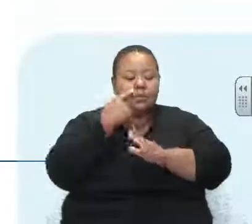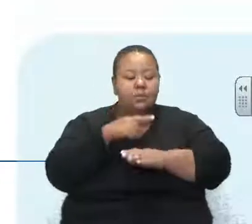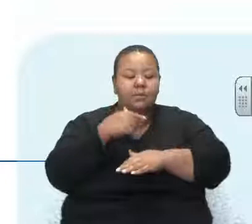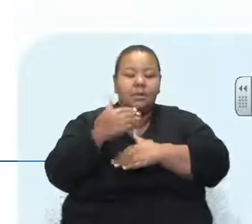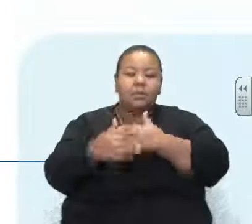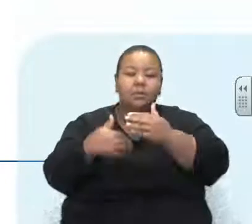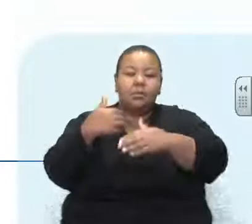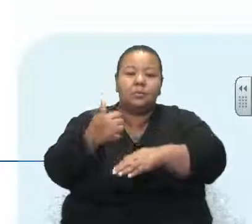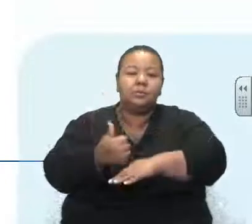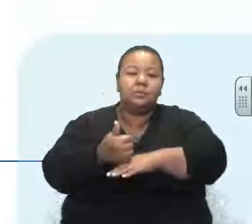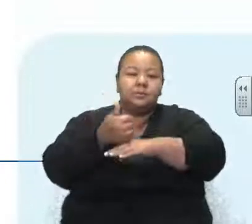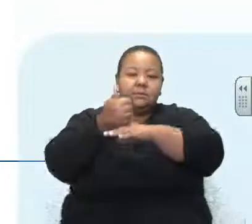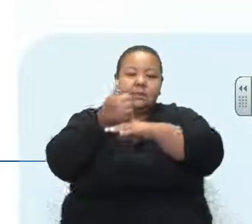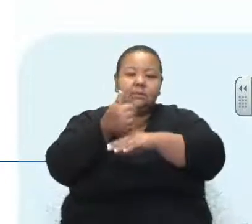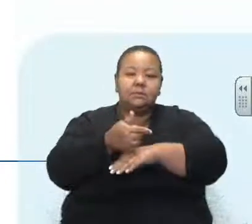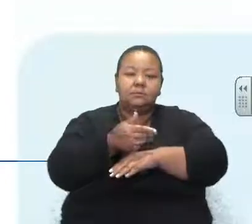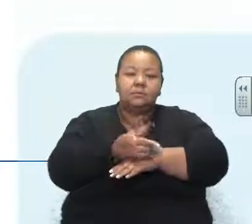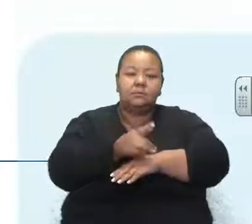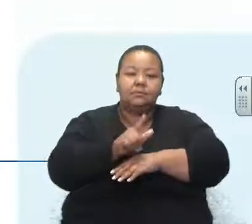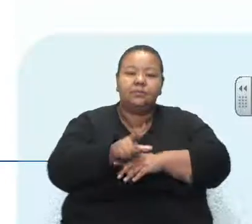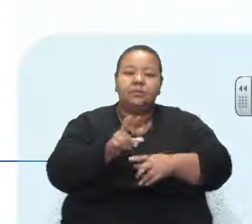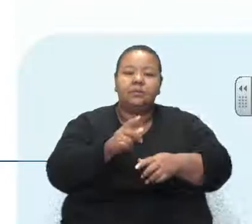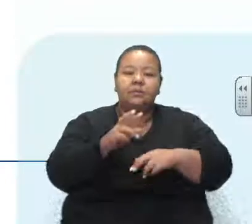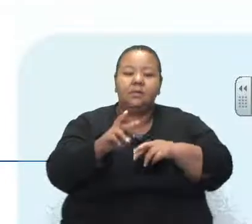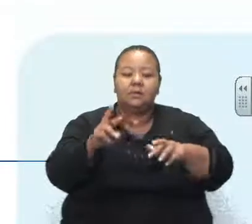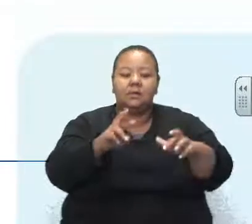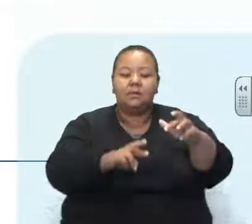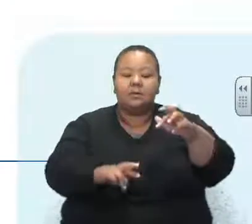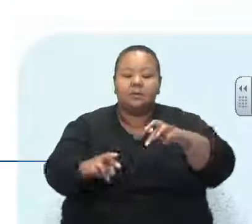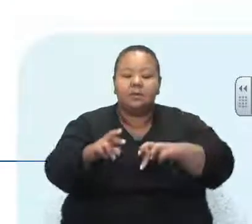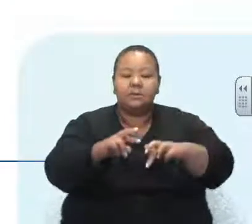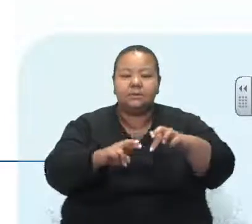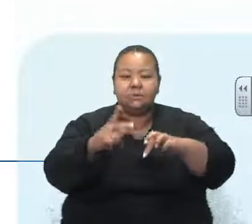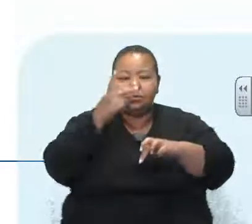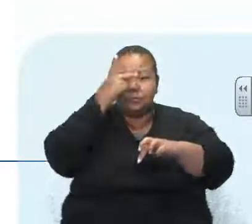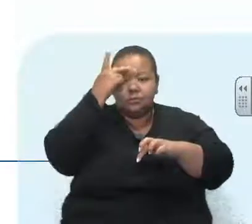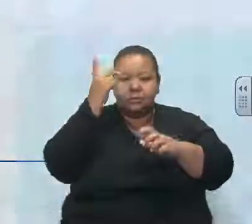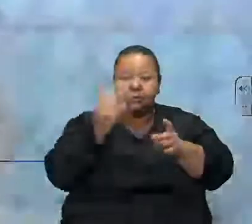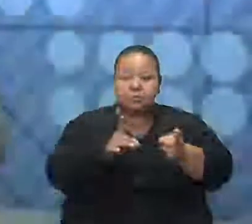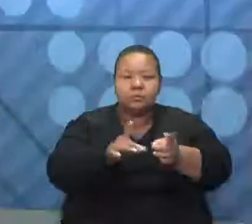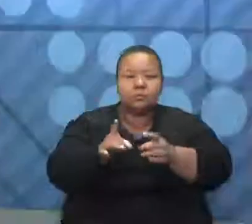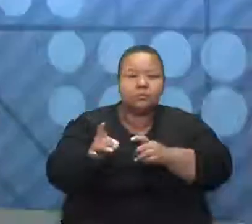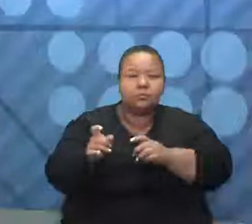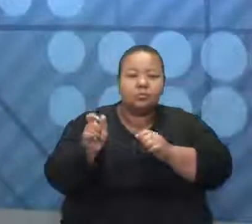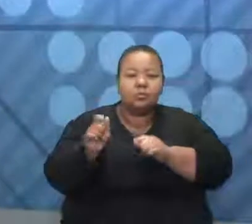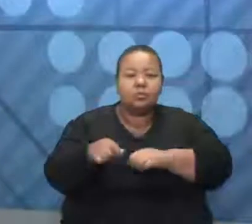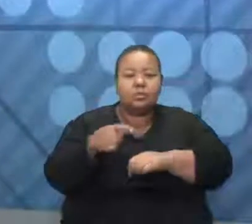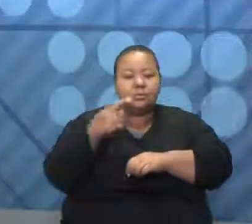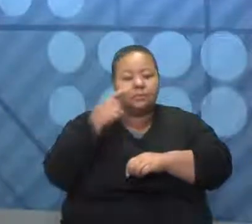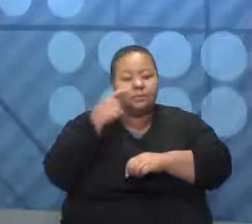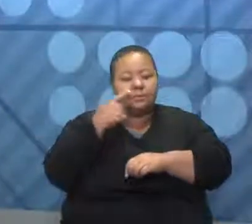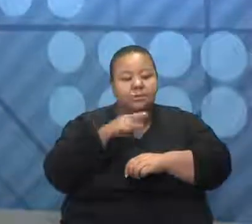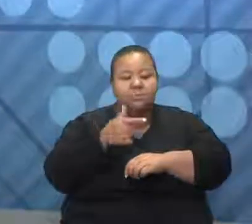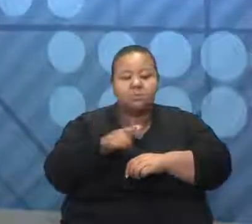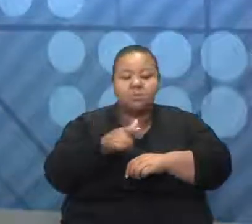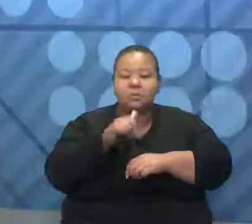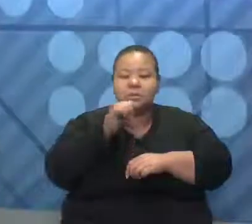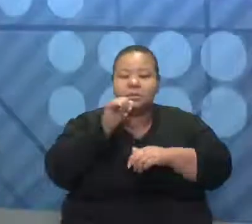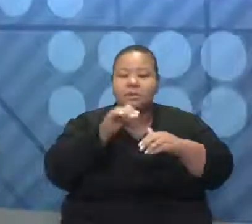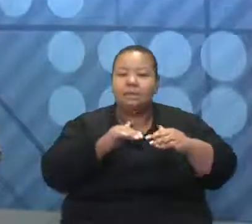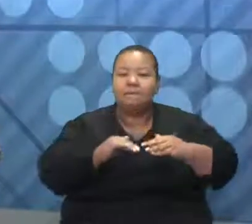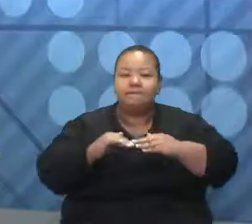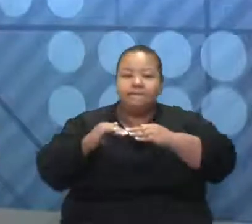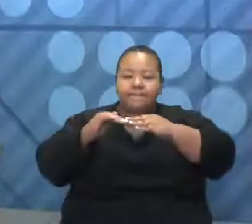desempenho e avaliações desses vendedores. Eu não posso simplesmente achar que, eu não tenho que traçar parâmetros. Eu tenho